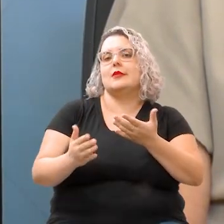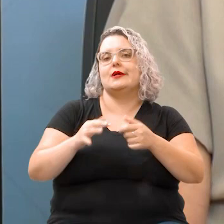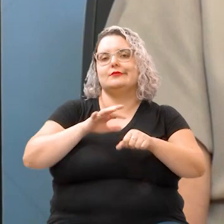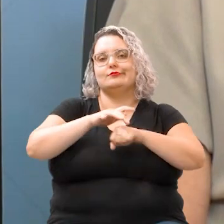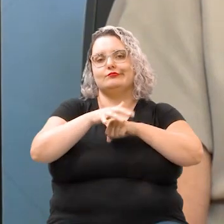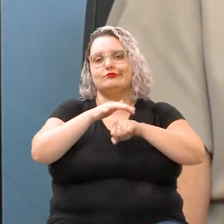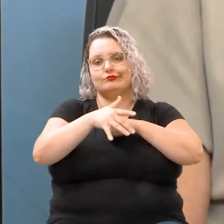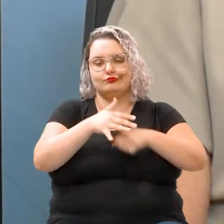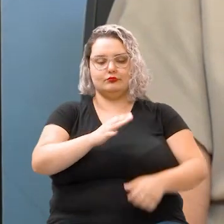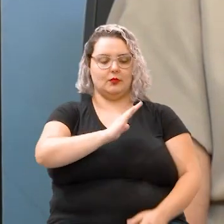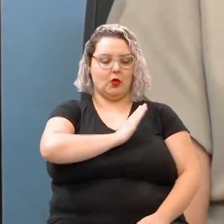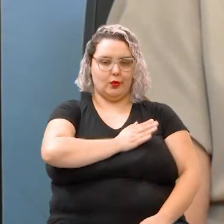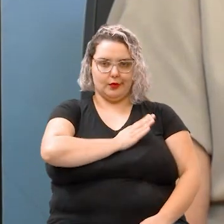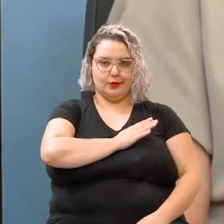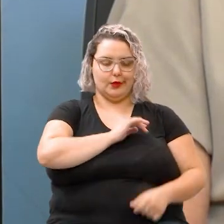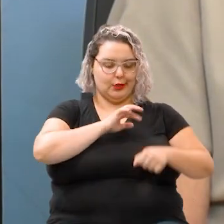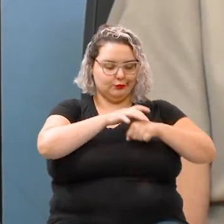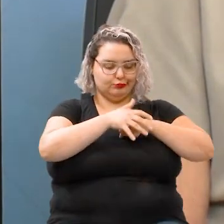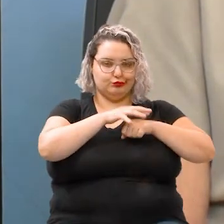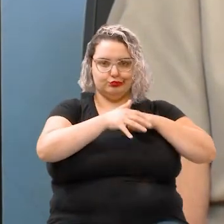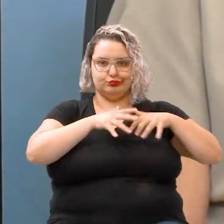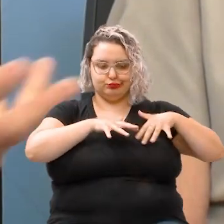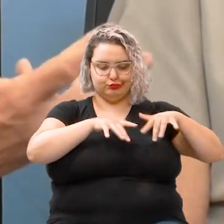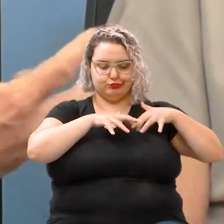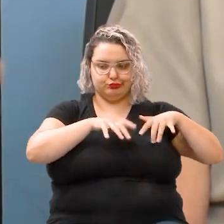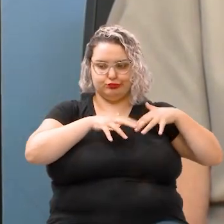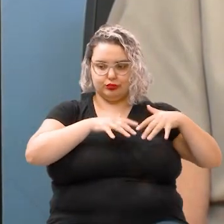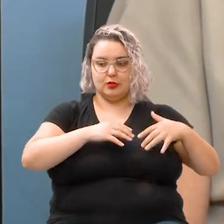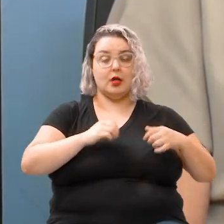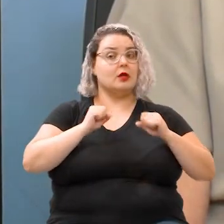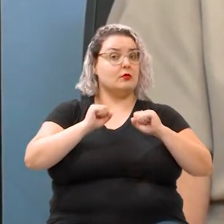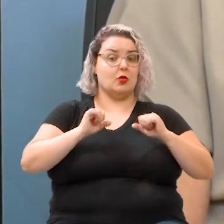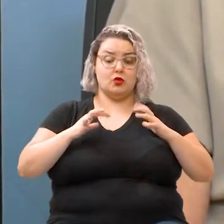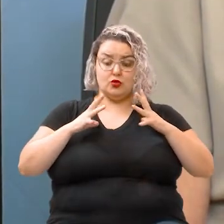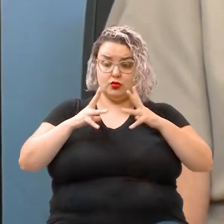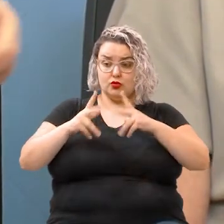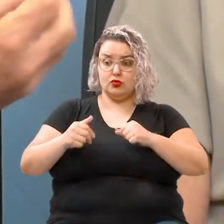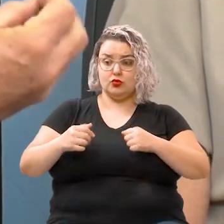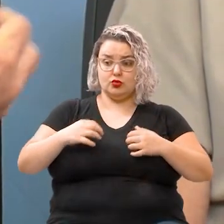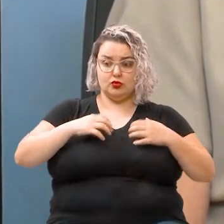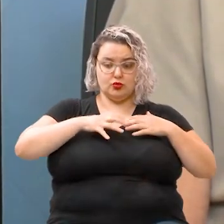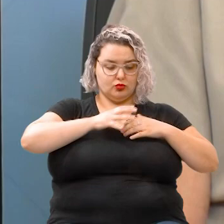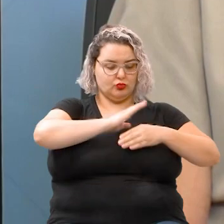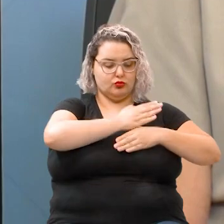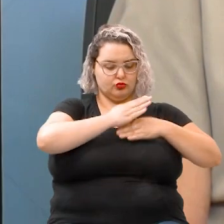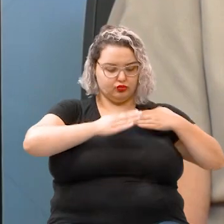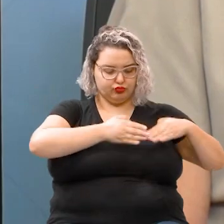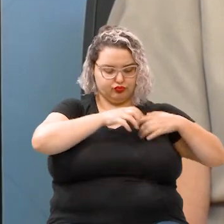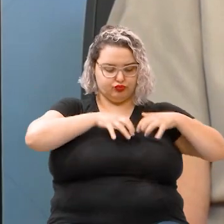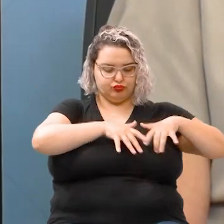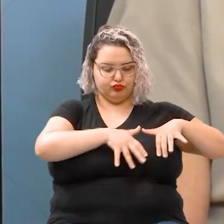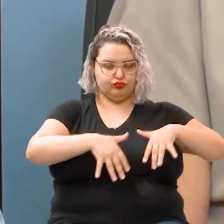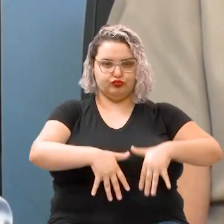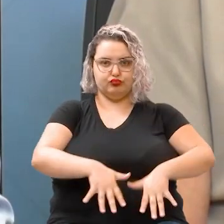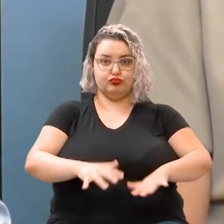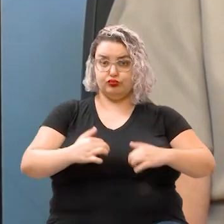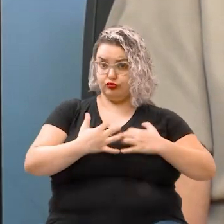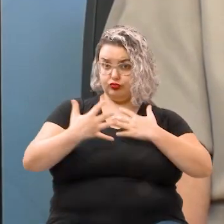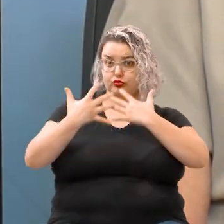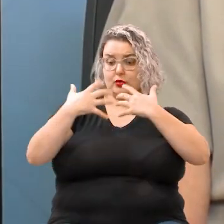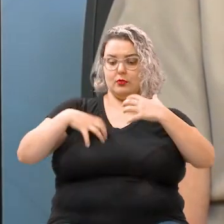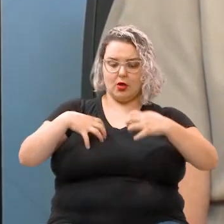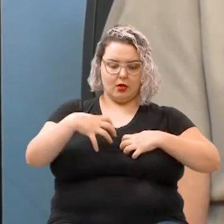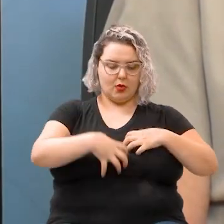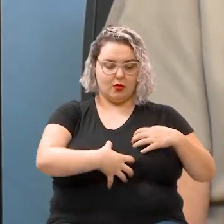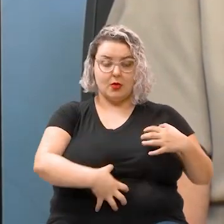infecção no coração. Esse quadro de infecção no coração, ele pode passar, né, grumos de colônias de bactéria para o resto do